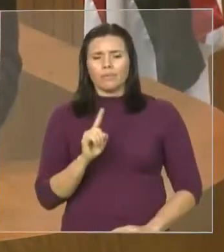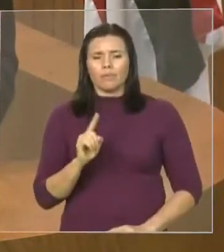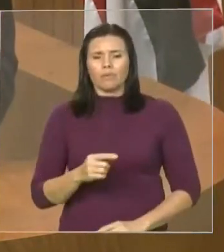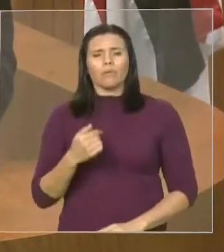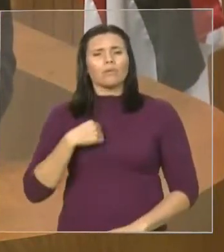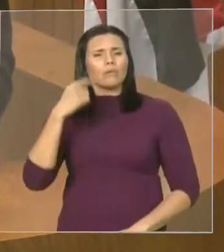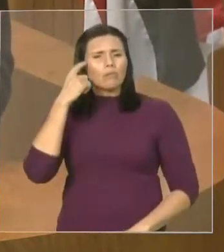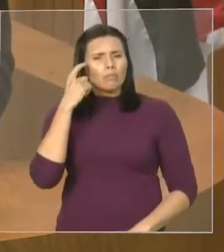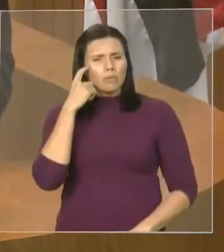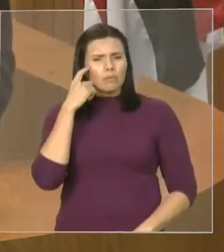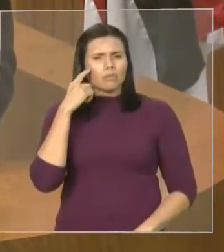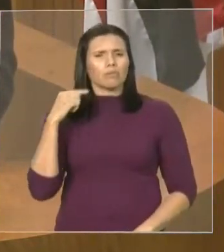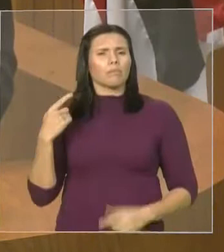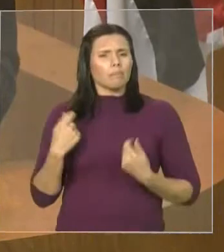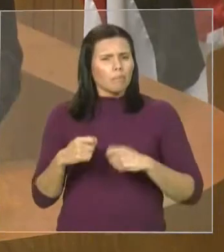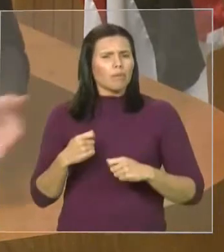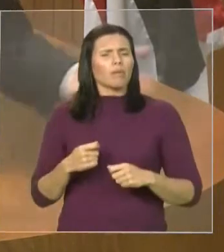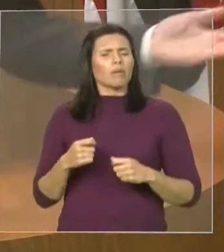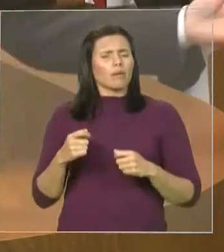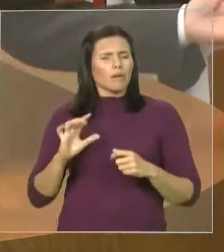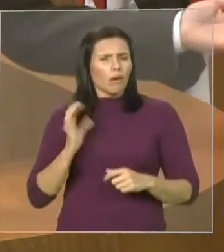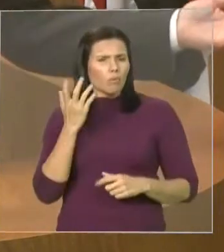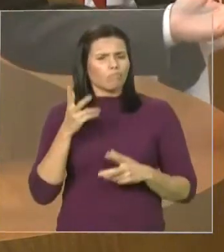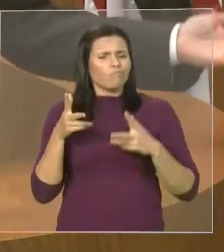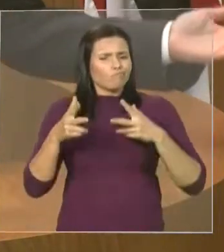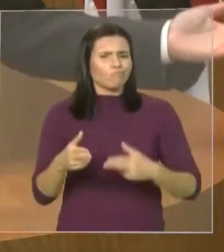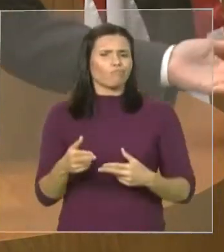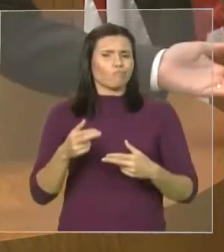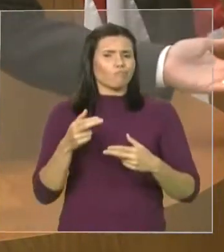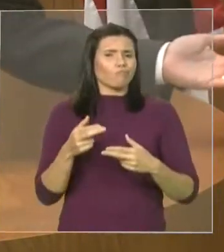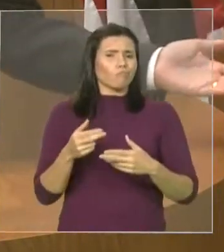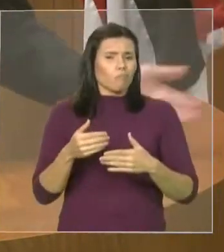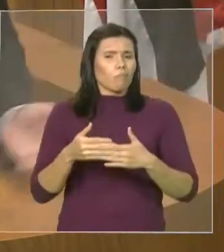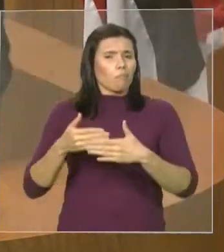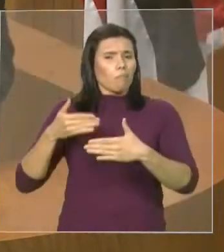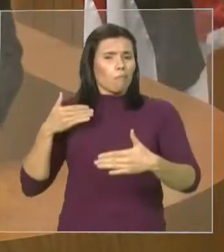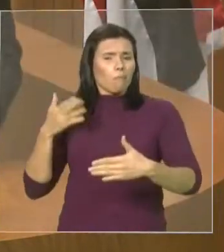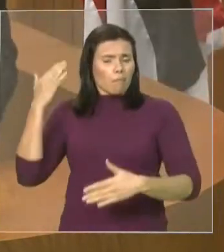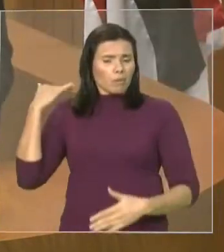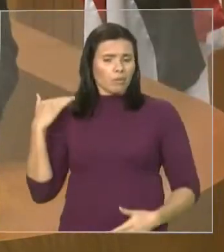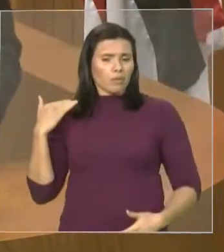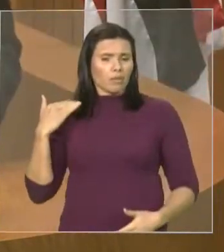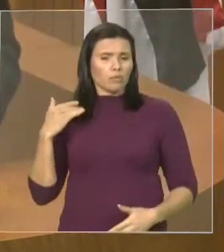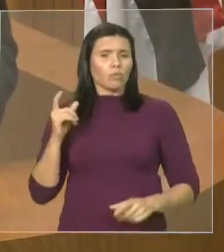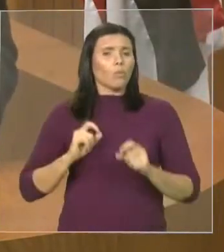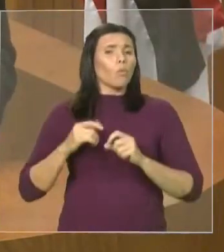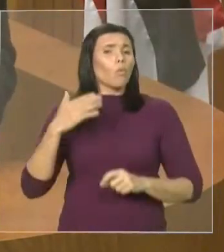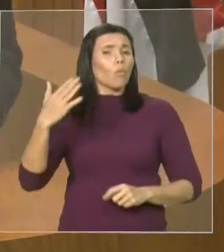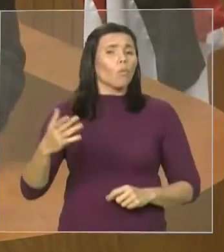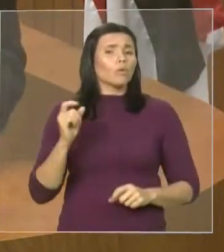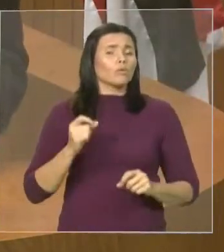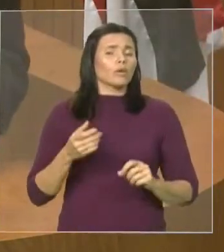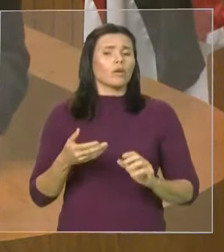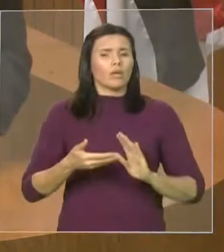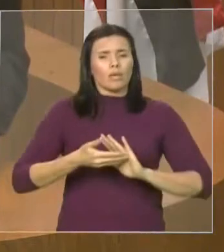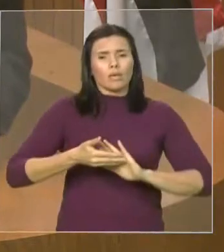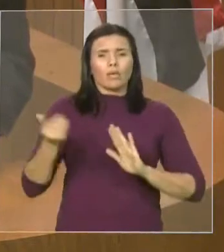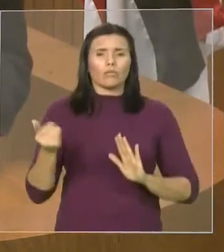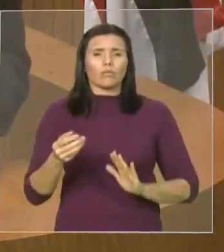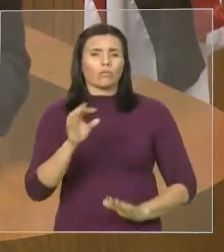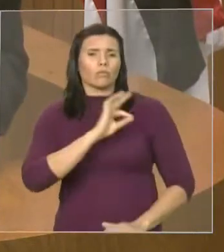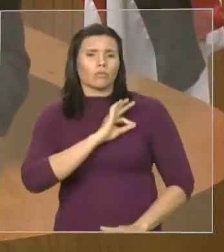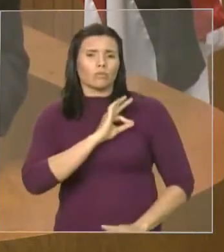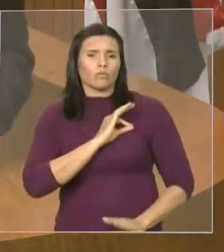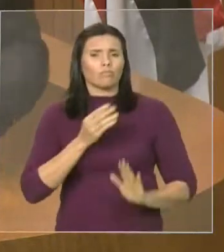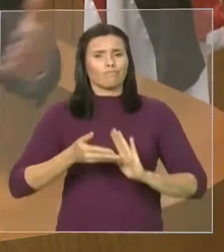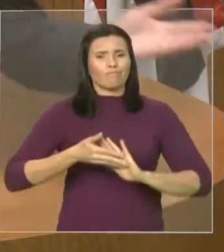alguns minutos atrás, quando, de forma injusta e errada, foram retirados os militares, o servidor da